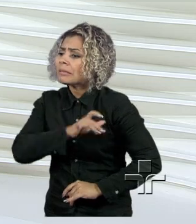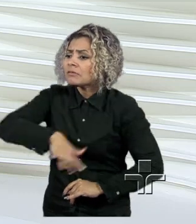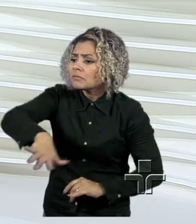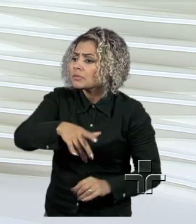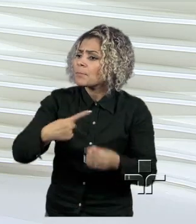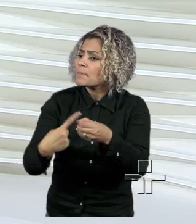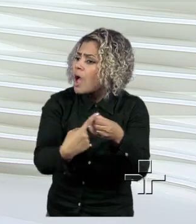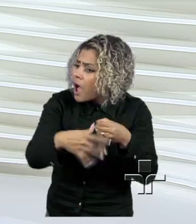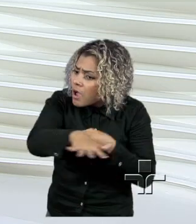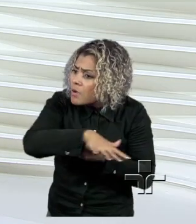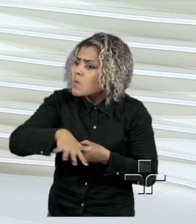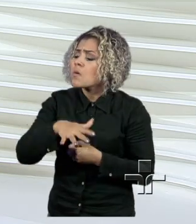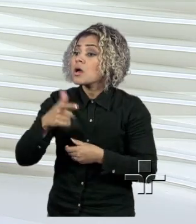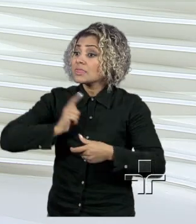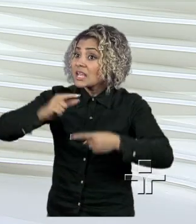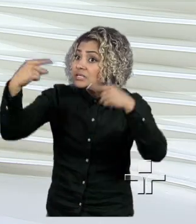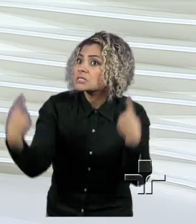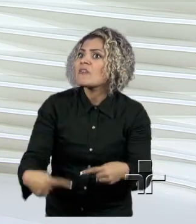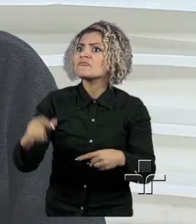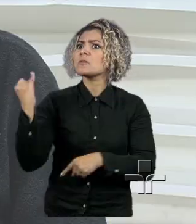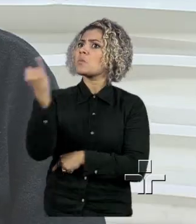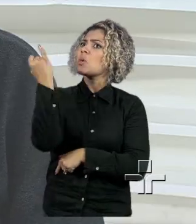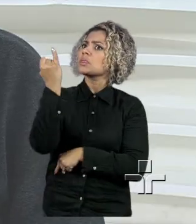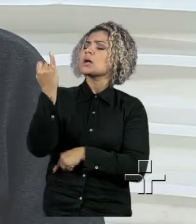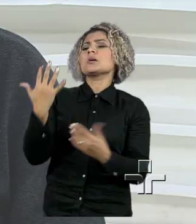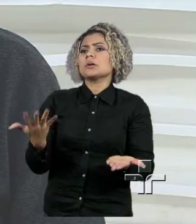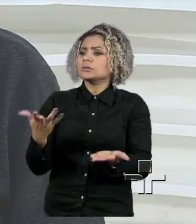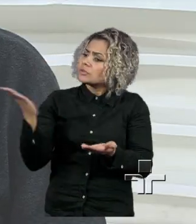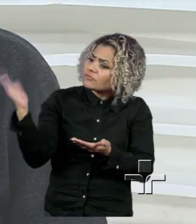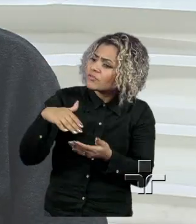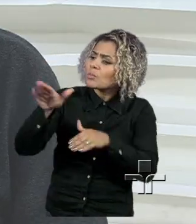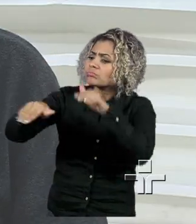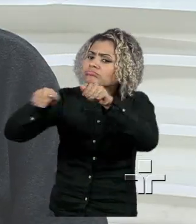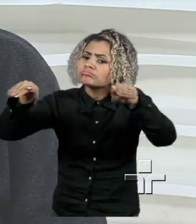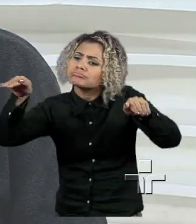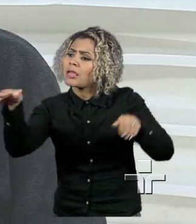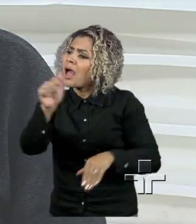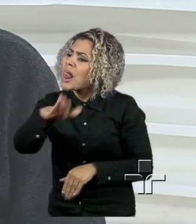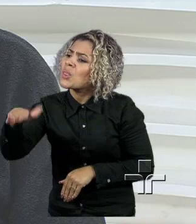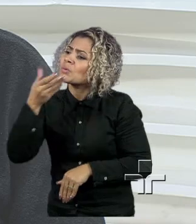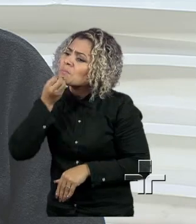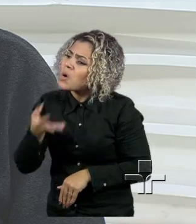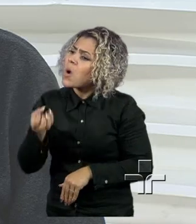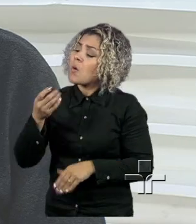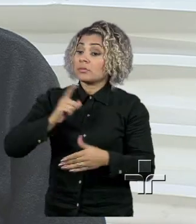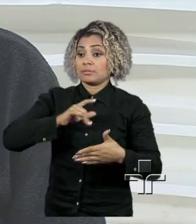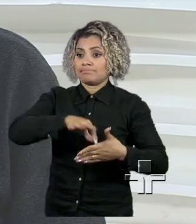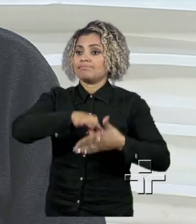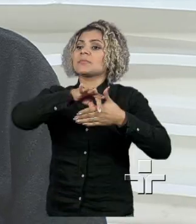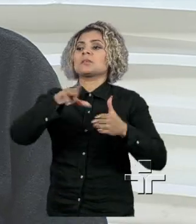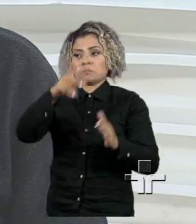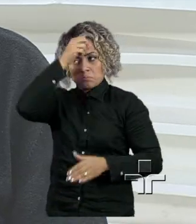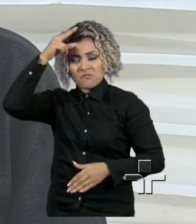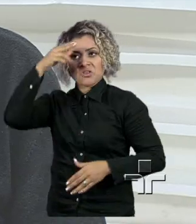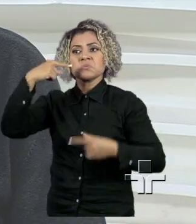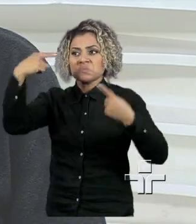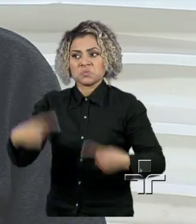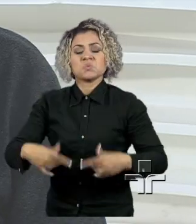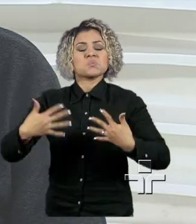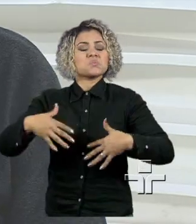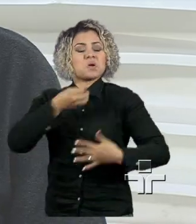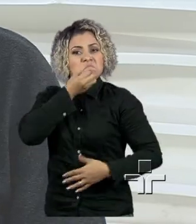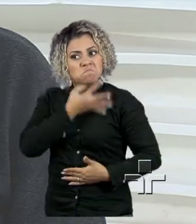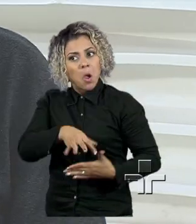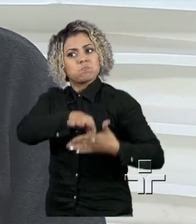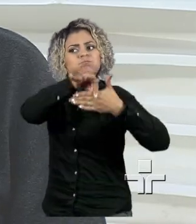que tem desafios importantes, né? Muito bem liderada hoje pelo nosso prefeito, mas que tem desafios